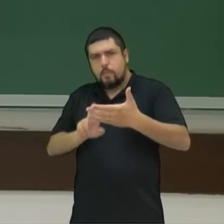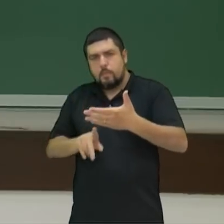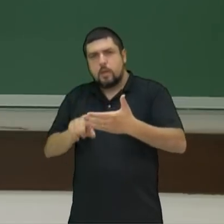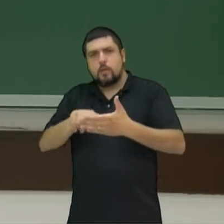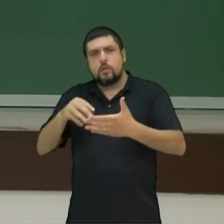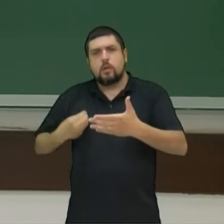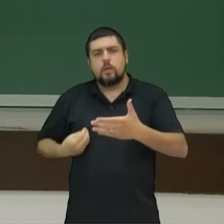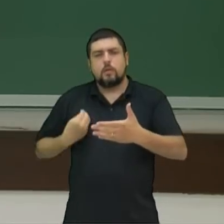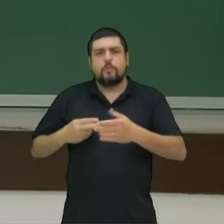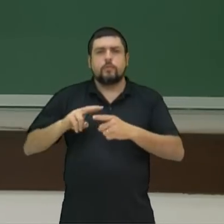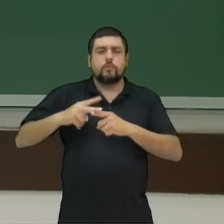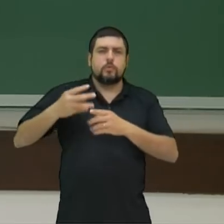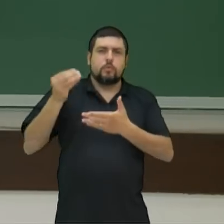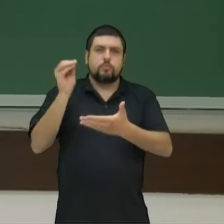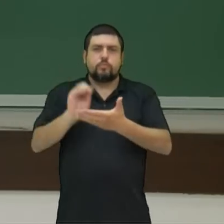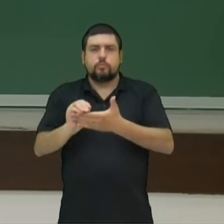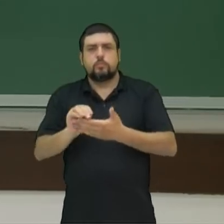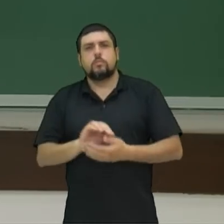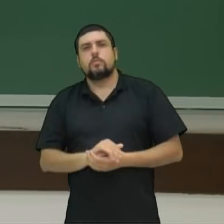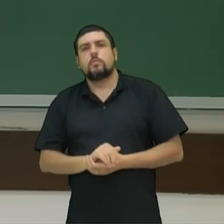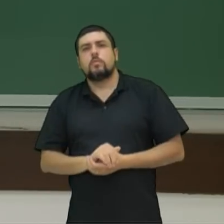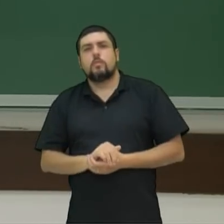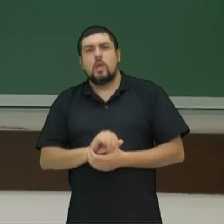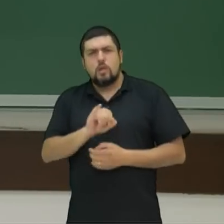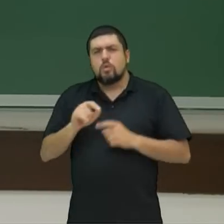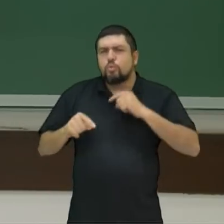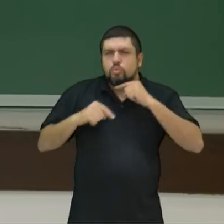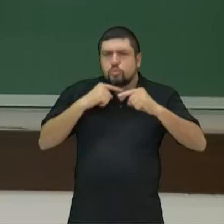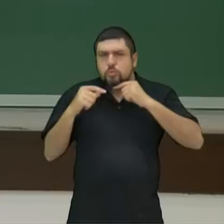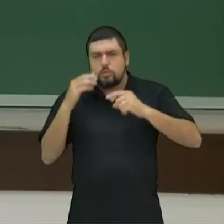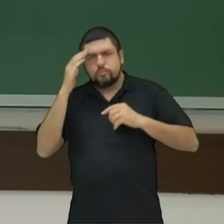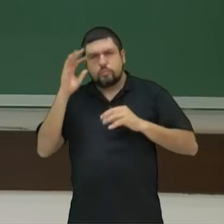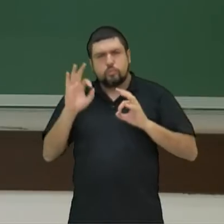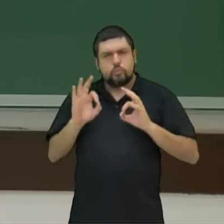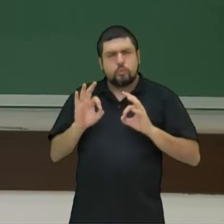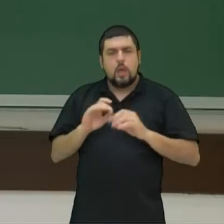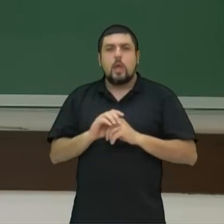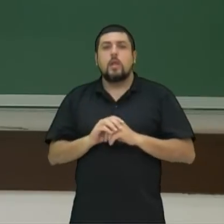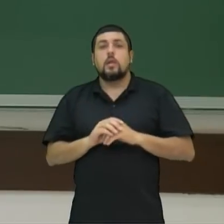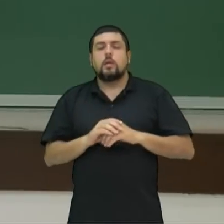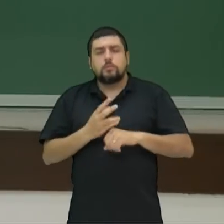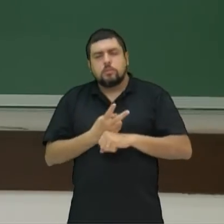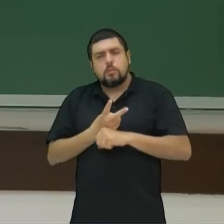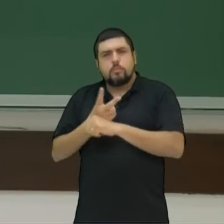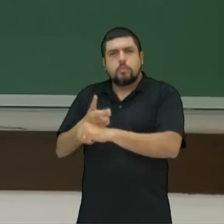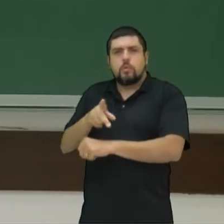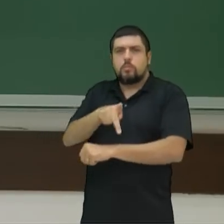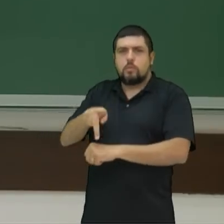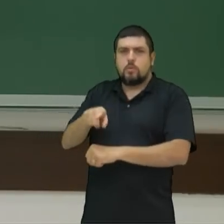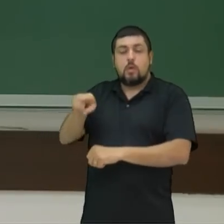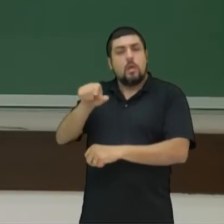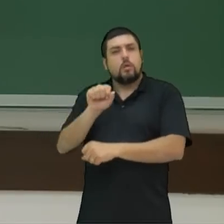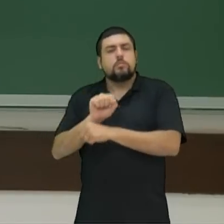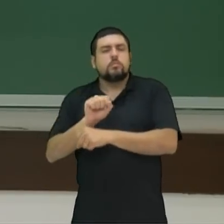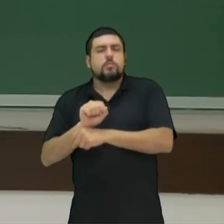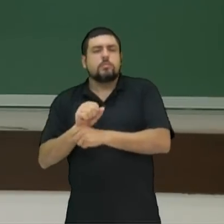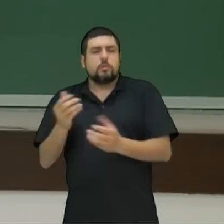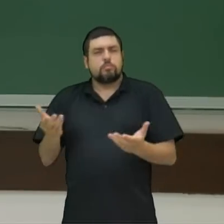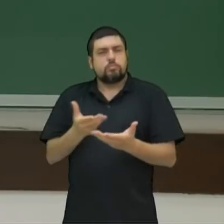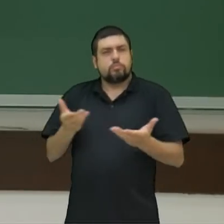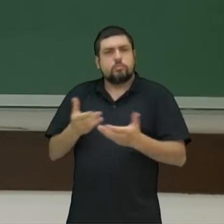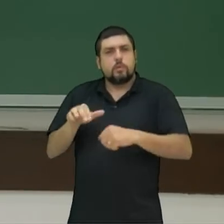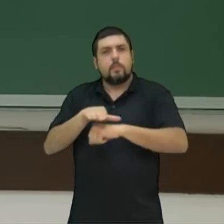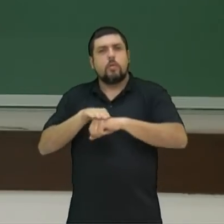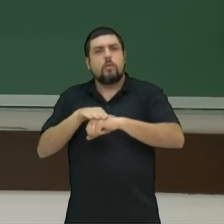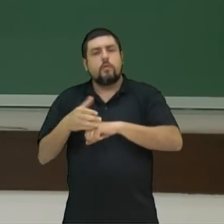de vocês. Tá com dúvida, não entendeu alguma coisa direito? Procure os professores de vocês, eles estão esperando para tirar dúvida, para conversar